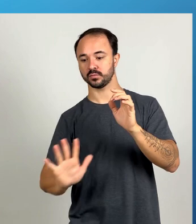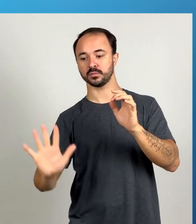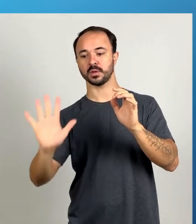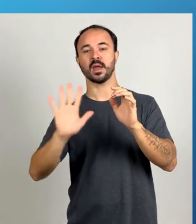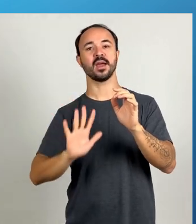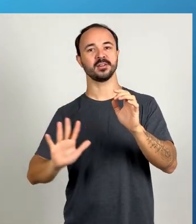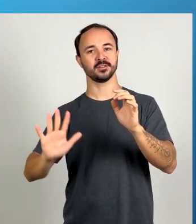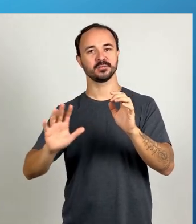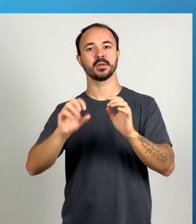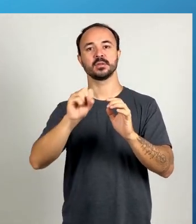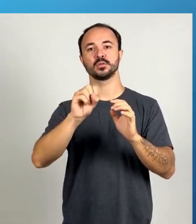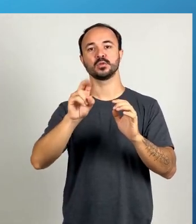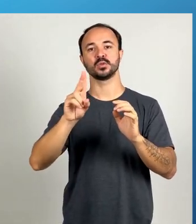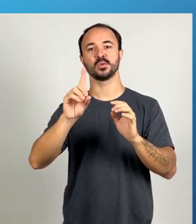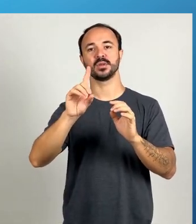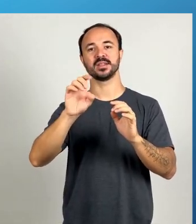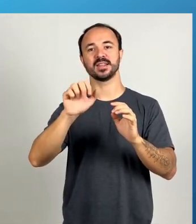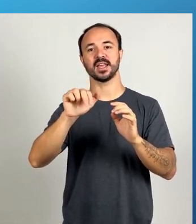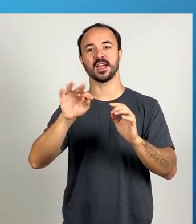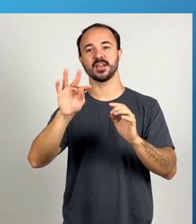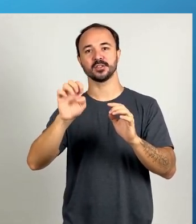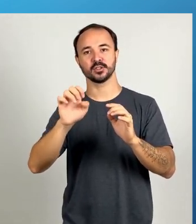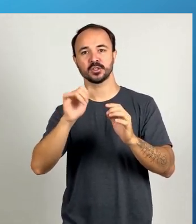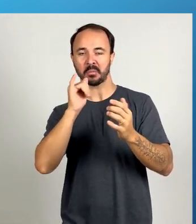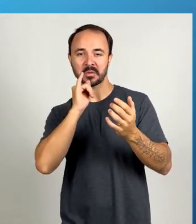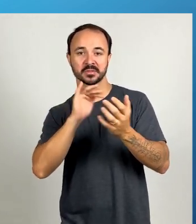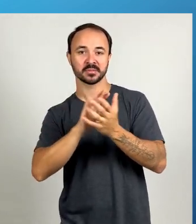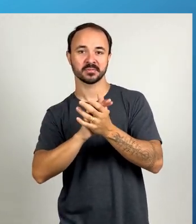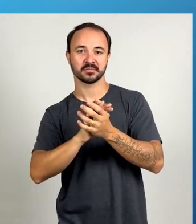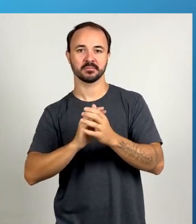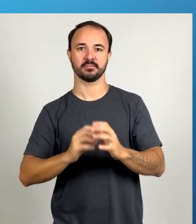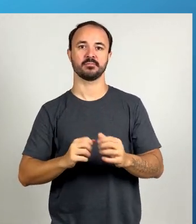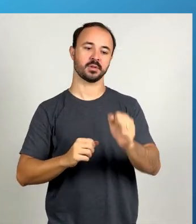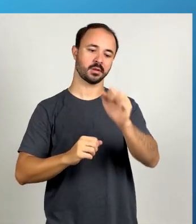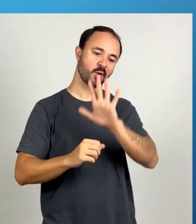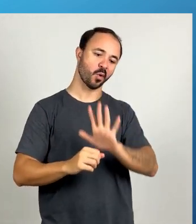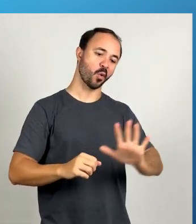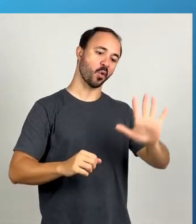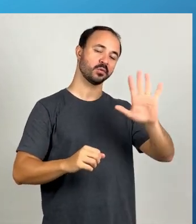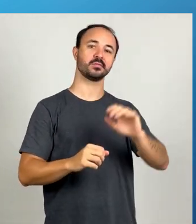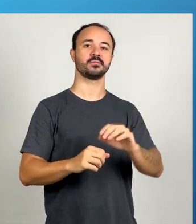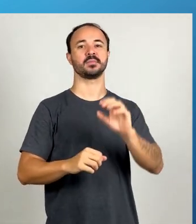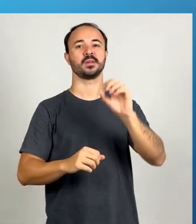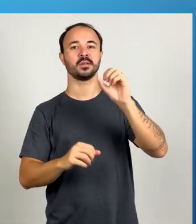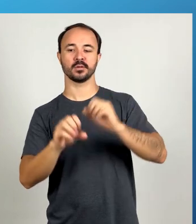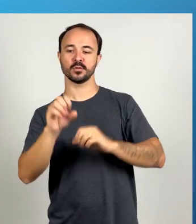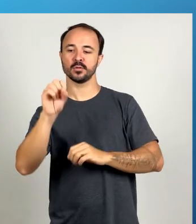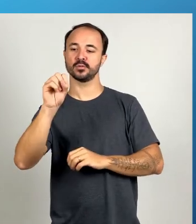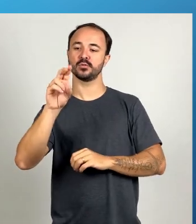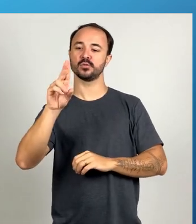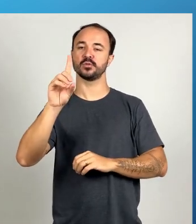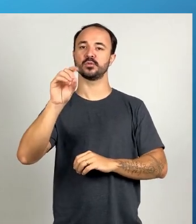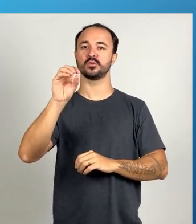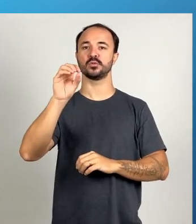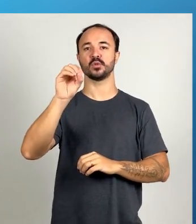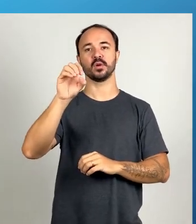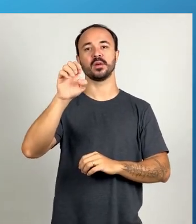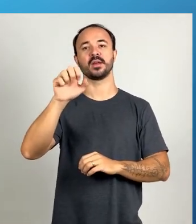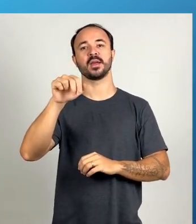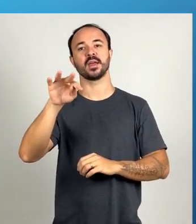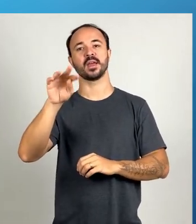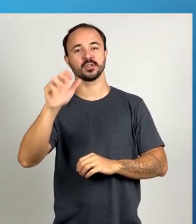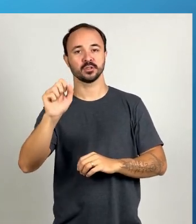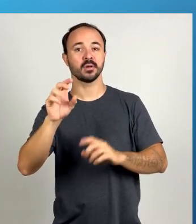SE. Entre o sul e o oeste, eu tenho o sudoeste, SO. E entre